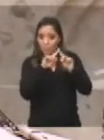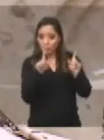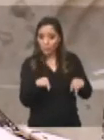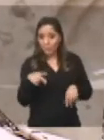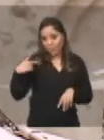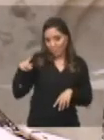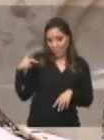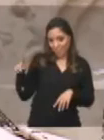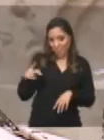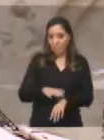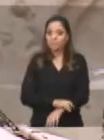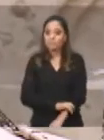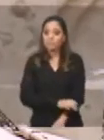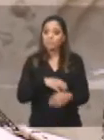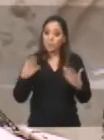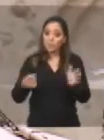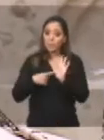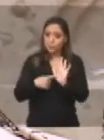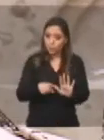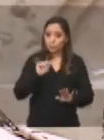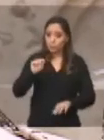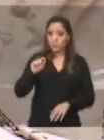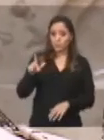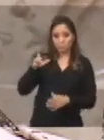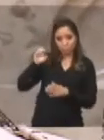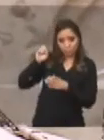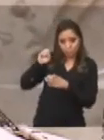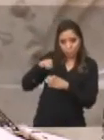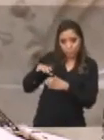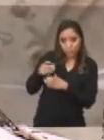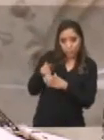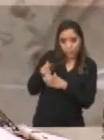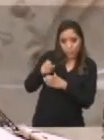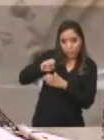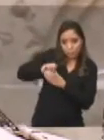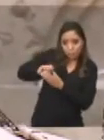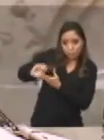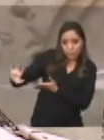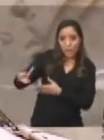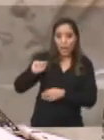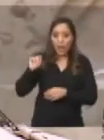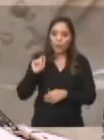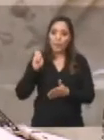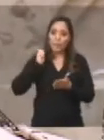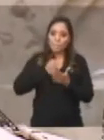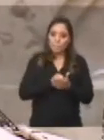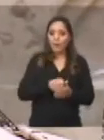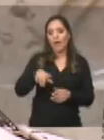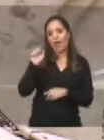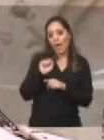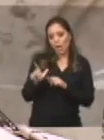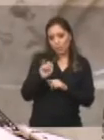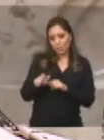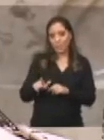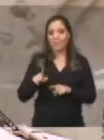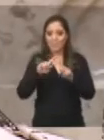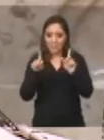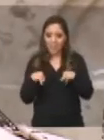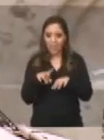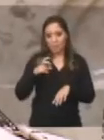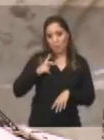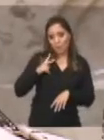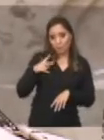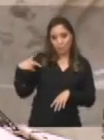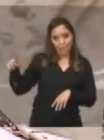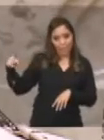defesa também alegou que os depósitos não identificados decorreriam de pagamento de aluguéis de salas comerciais de propriedade no réu, no